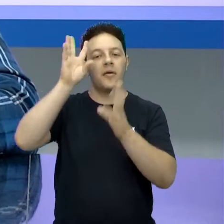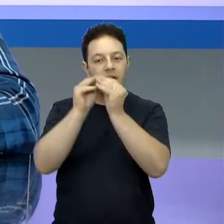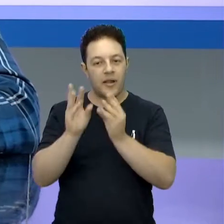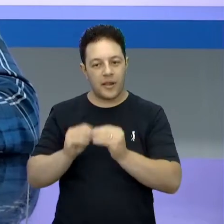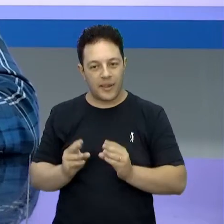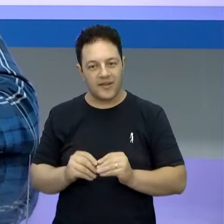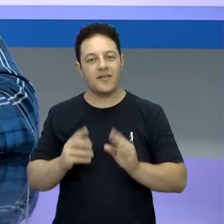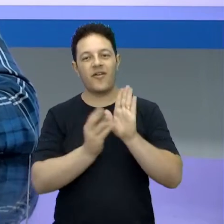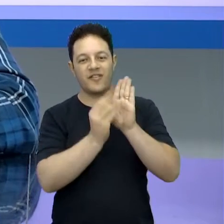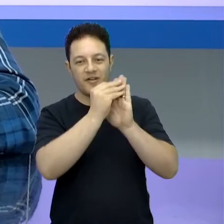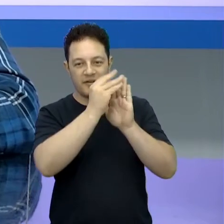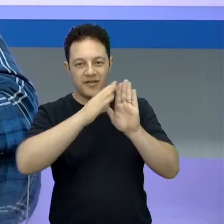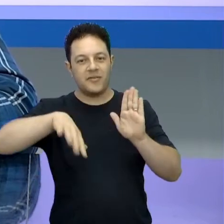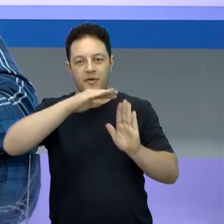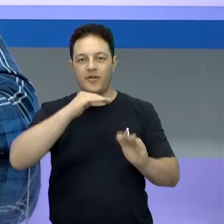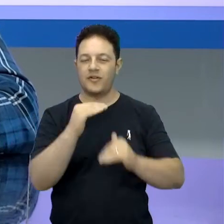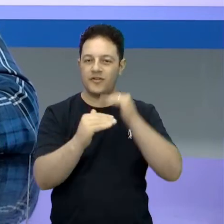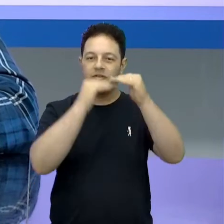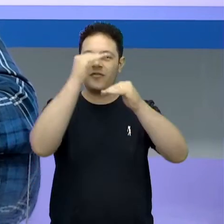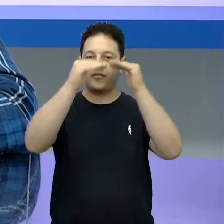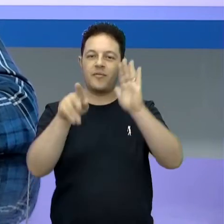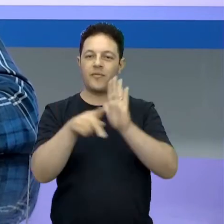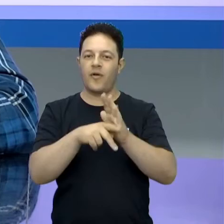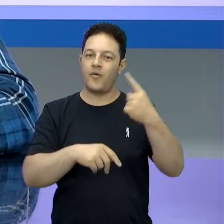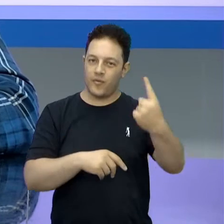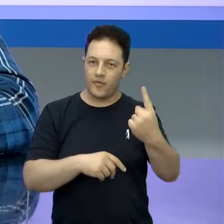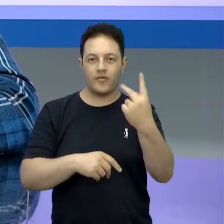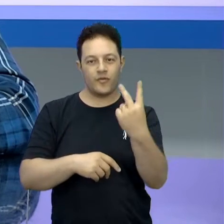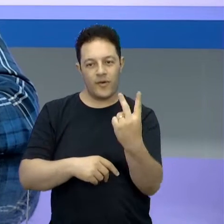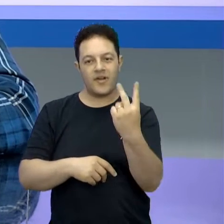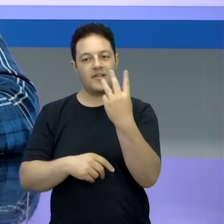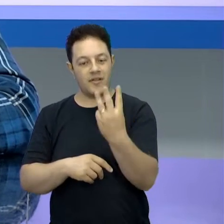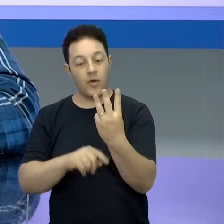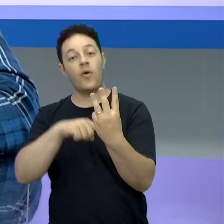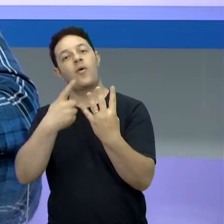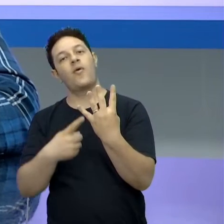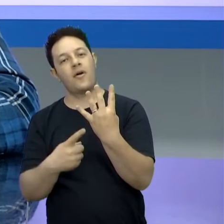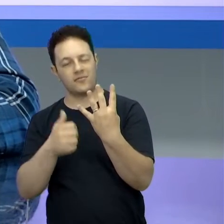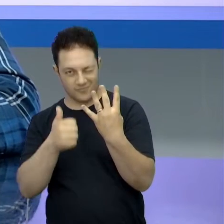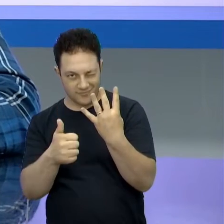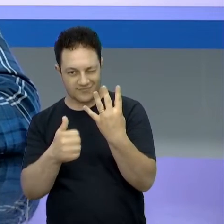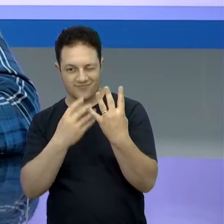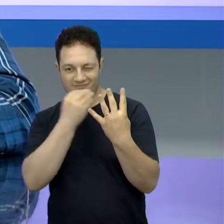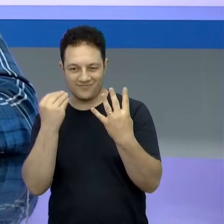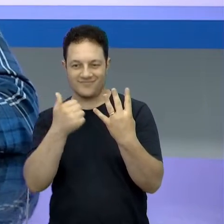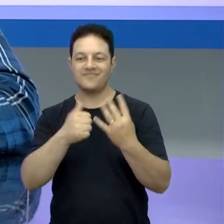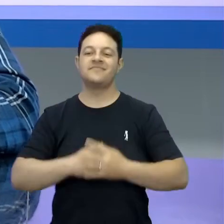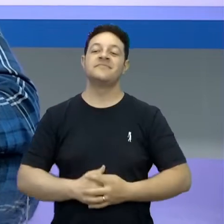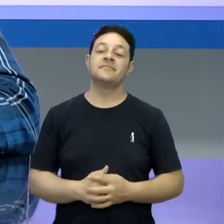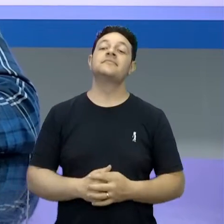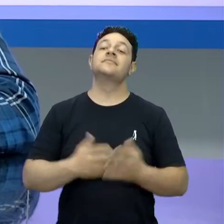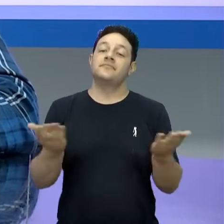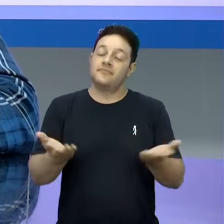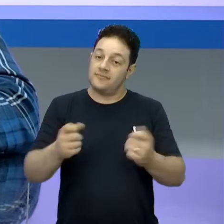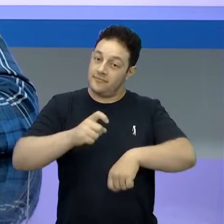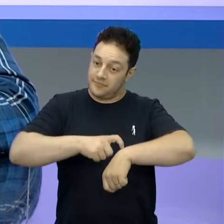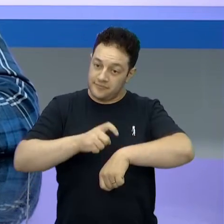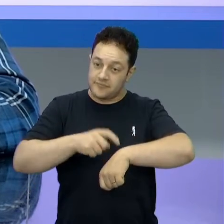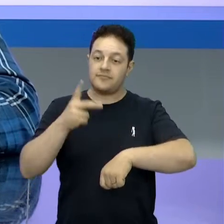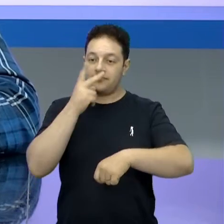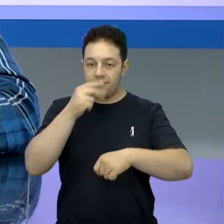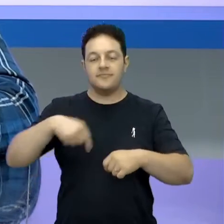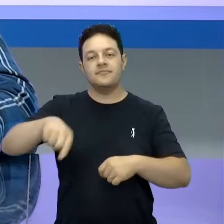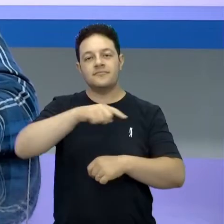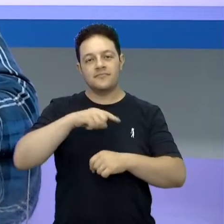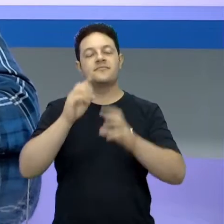nós tivemos, né, do nosso desenvolvimento 1, 2, 3 e 4, beleza? Então, esse é o momento de recapitular o